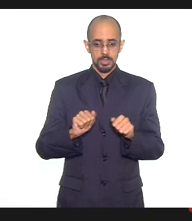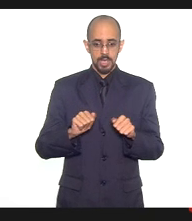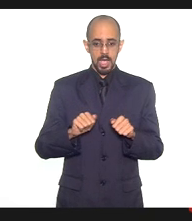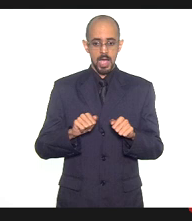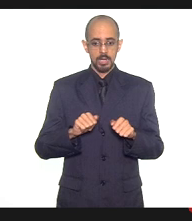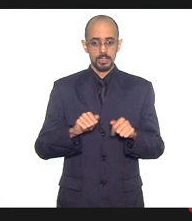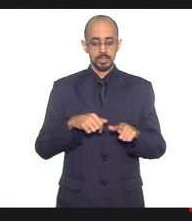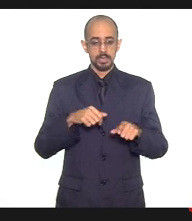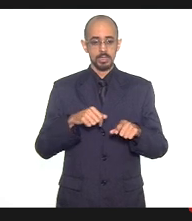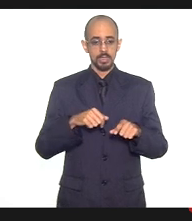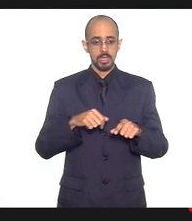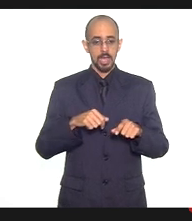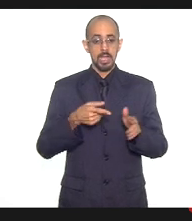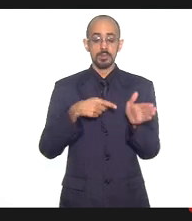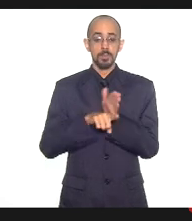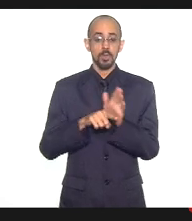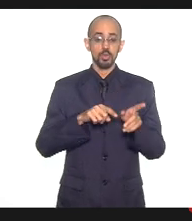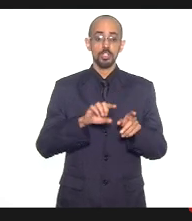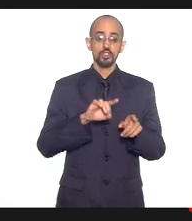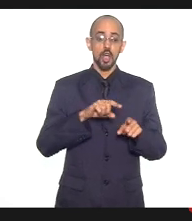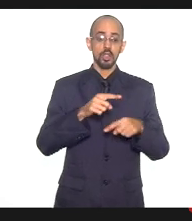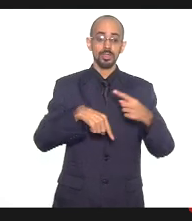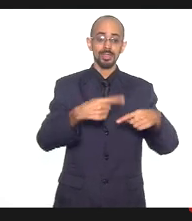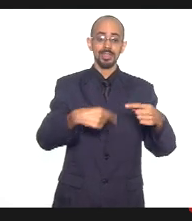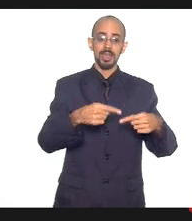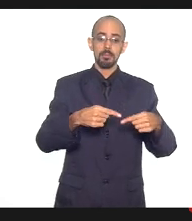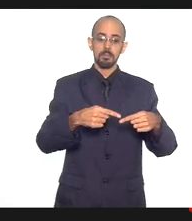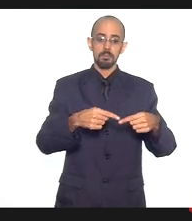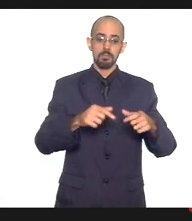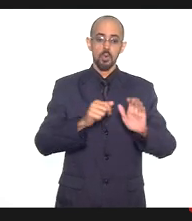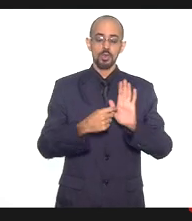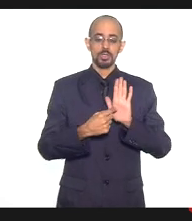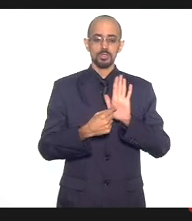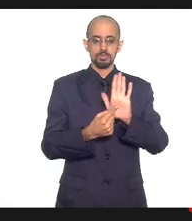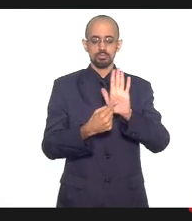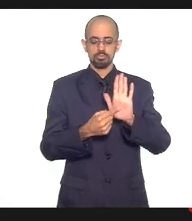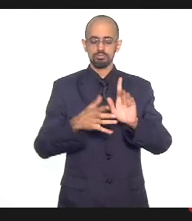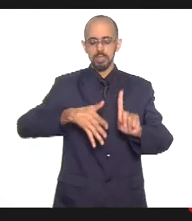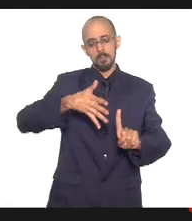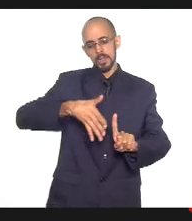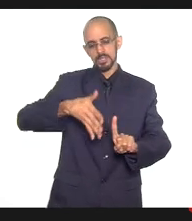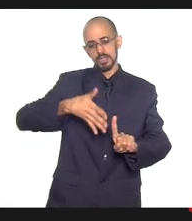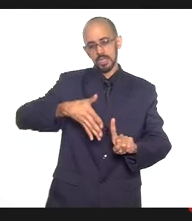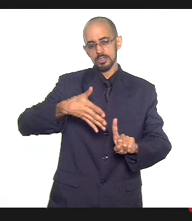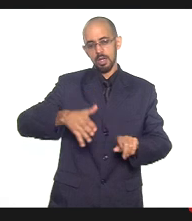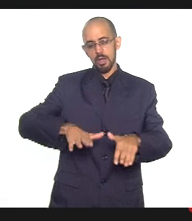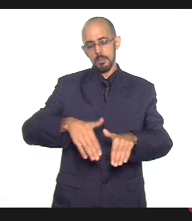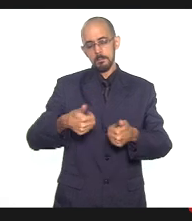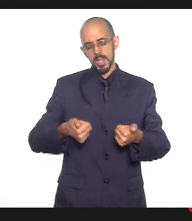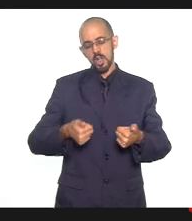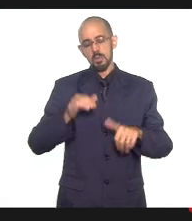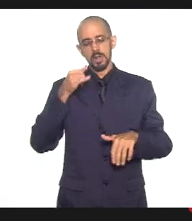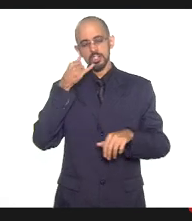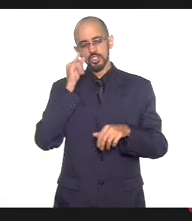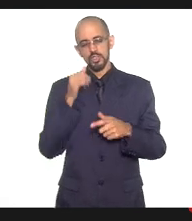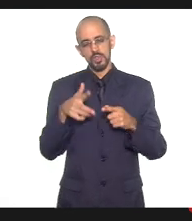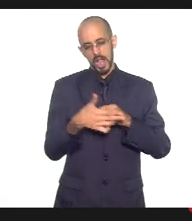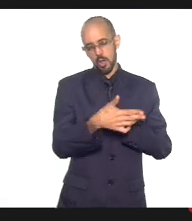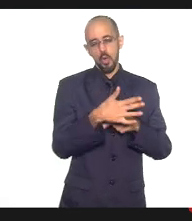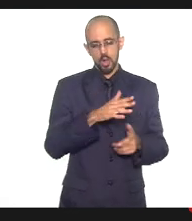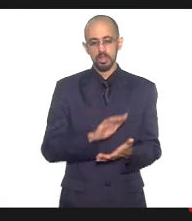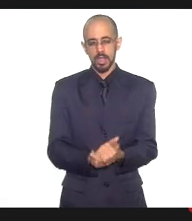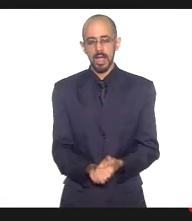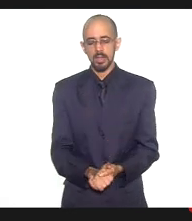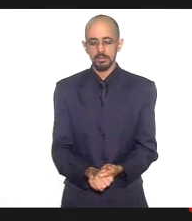Aí a gente pontua as nossas dúvidas, fica melhor para não quebrar a linha de raciocínio dos expositores. Muito obrigado. Maravilha,